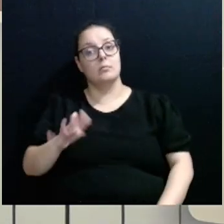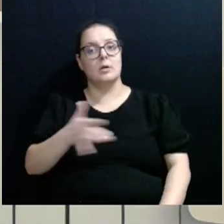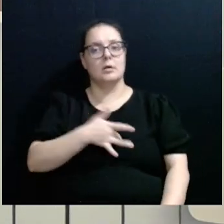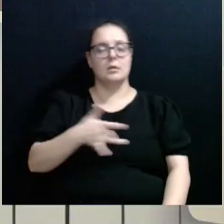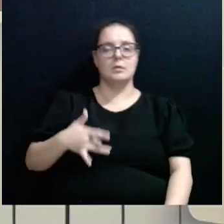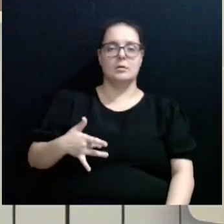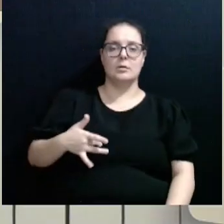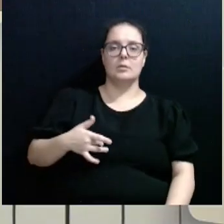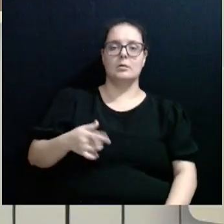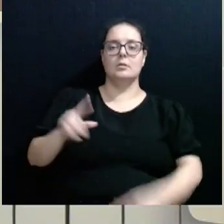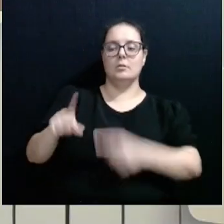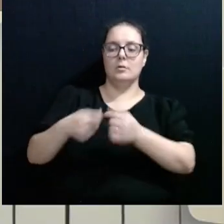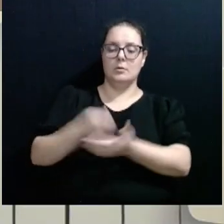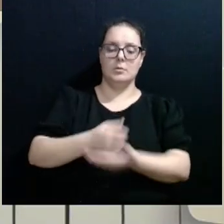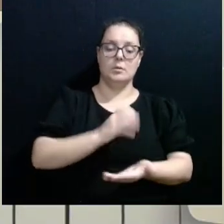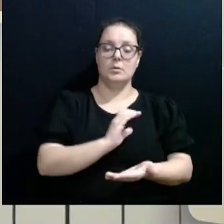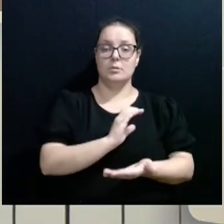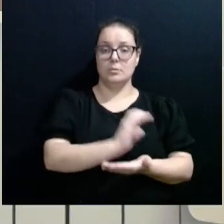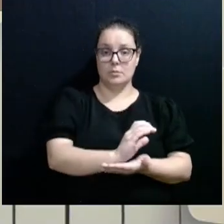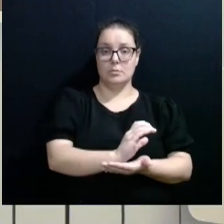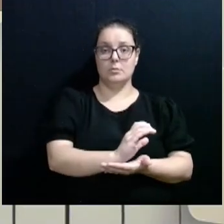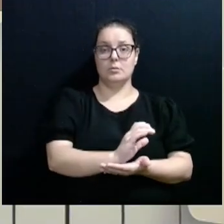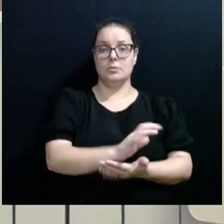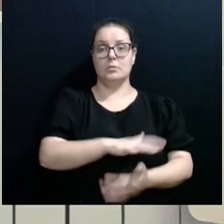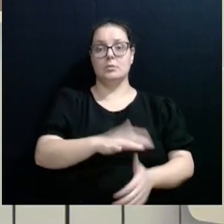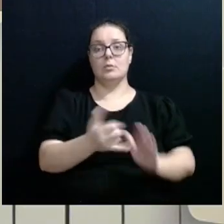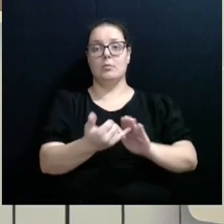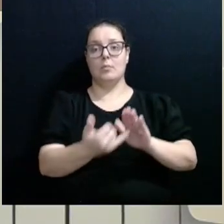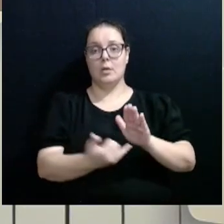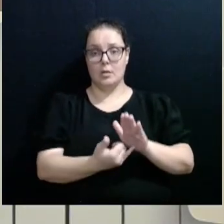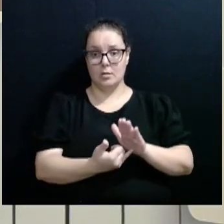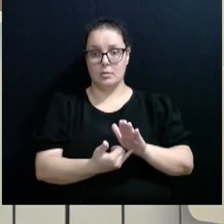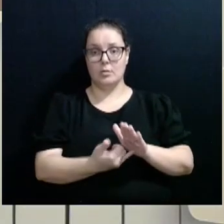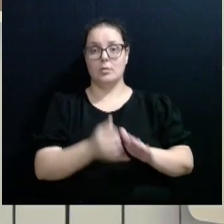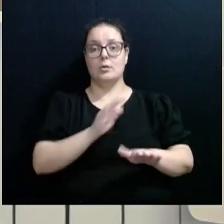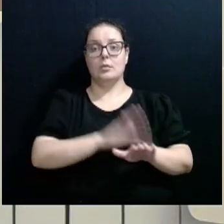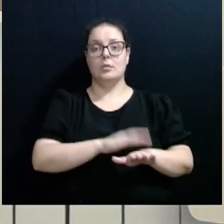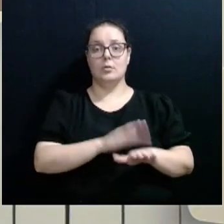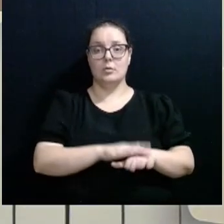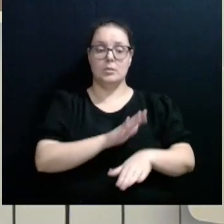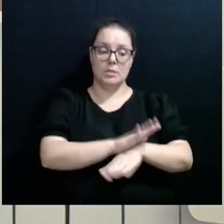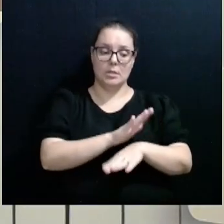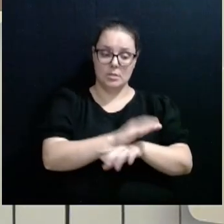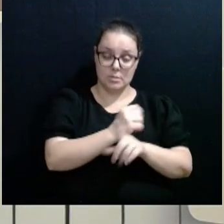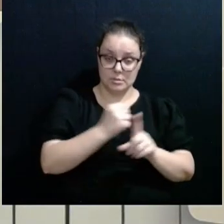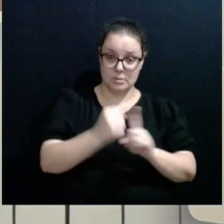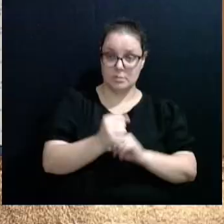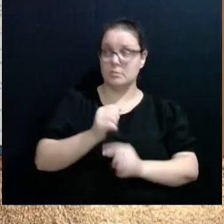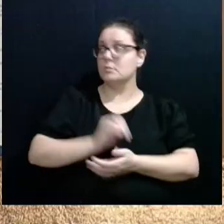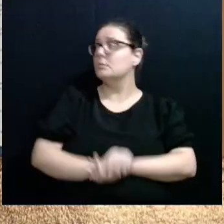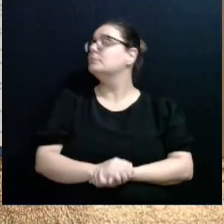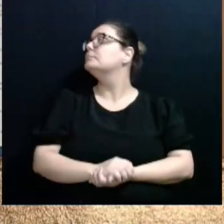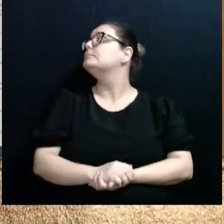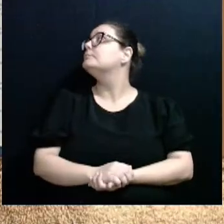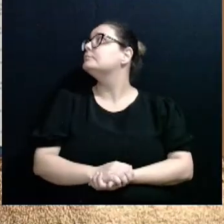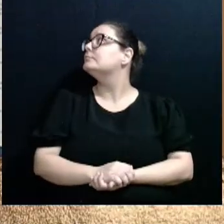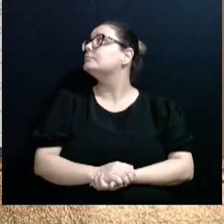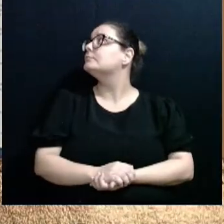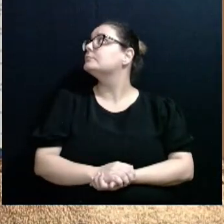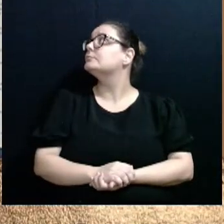emendas impositivas para instituições que atuam na assistência social. As